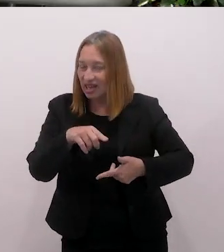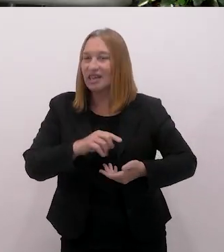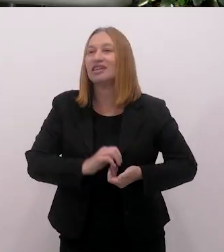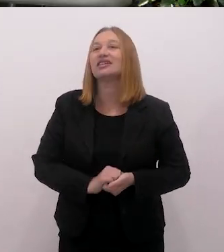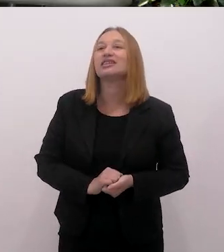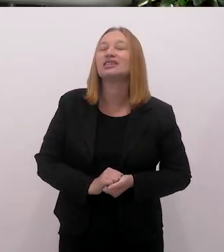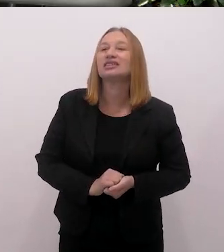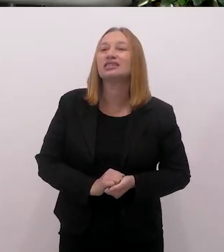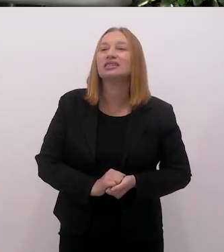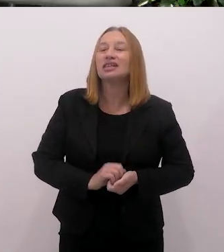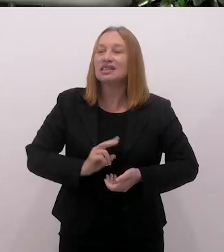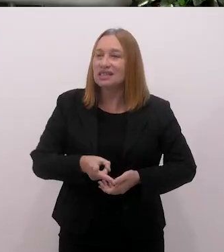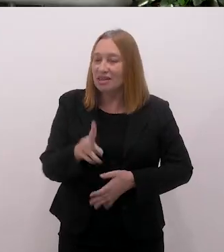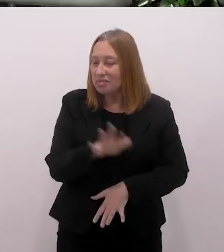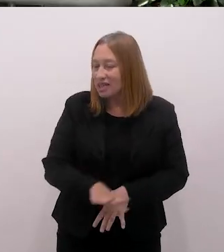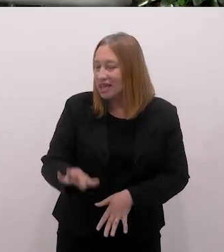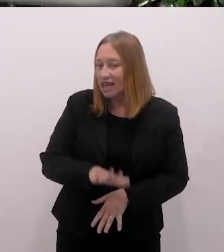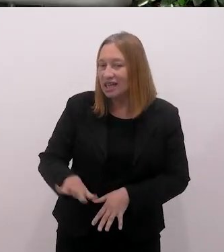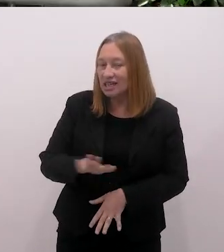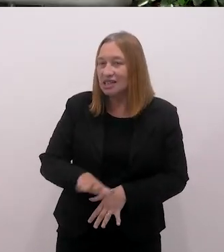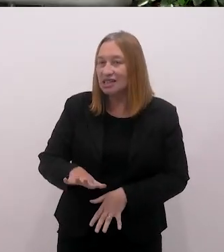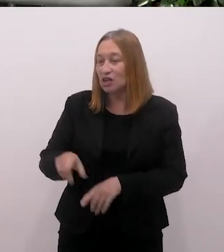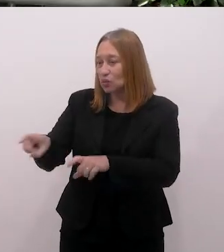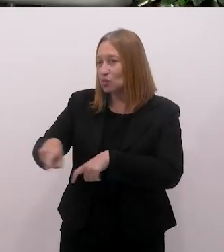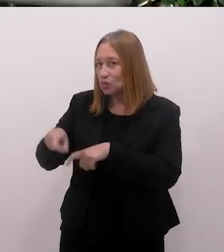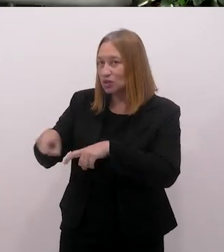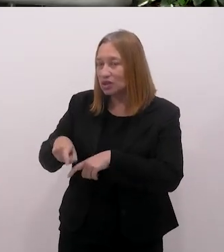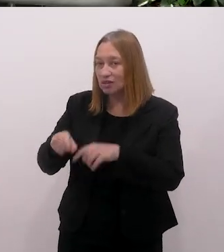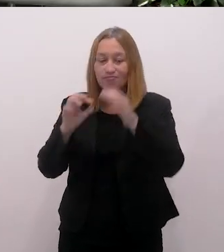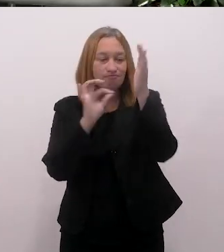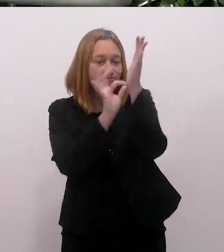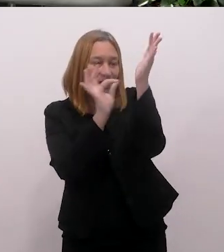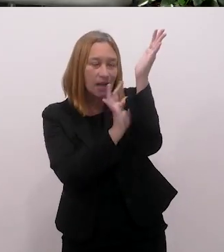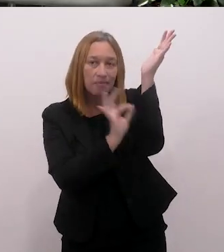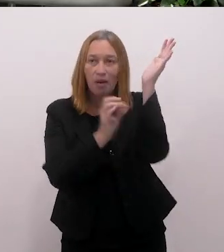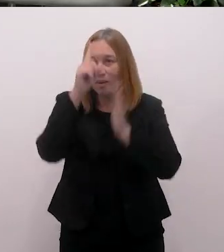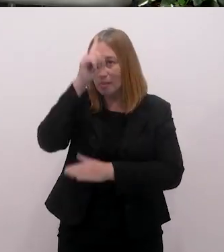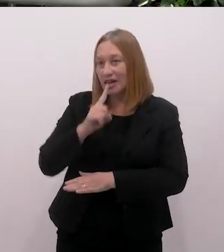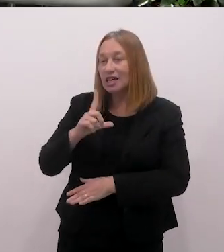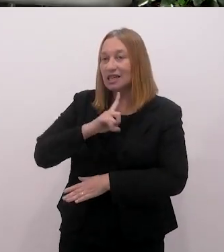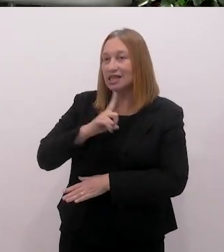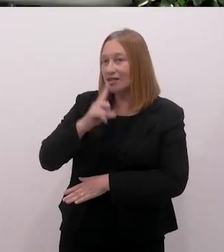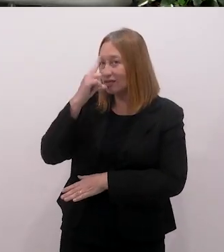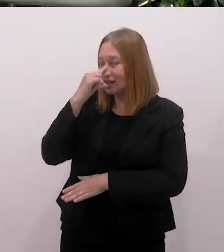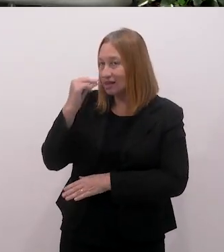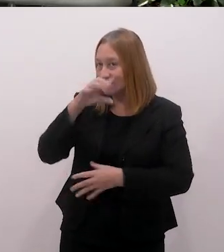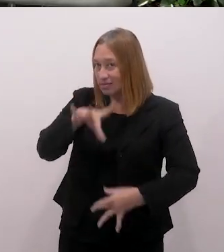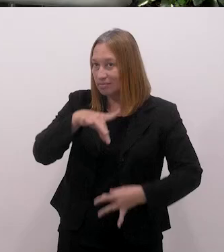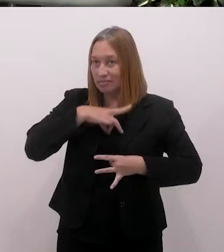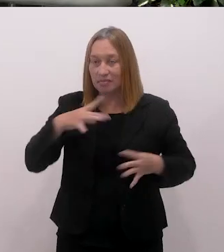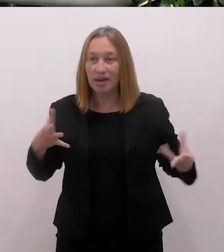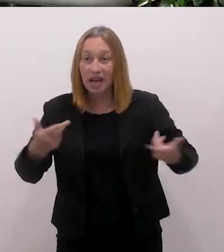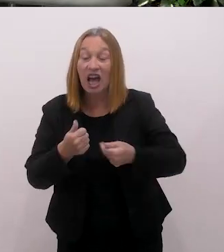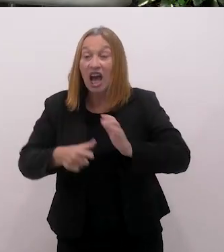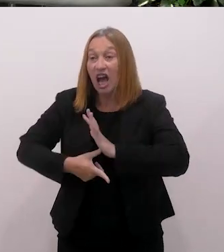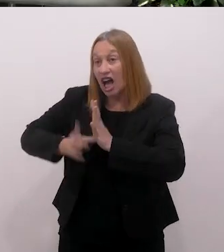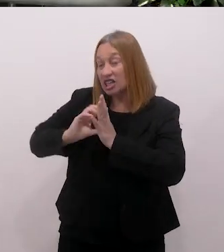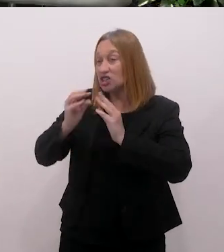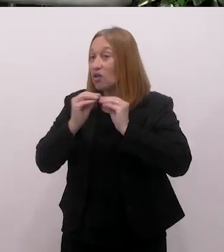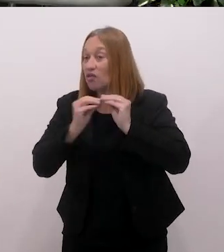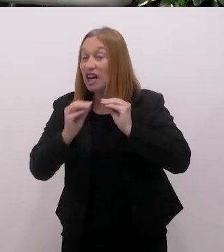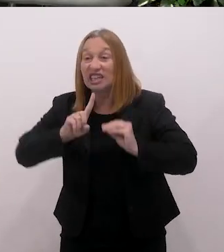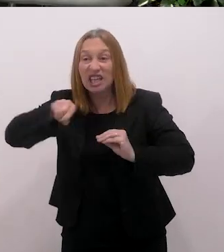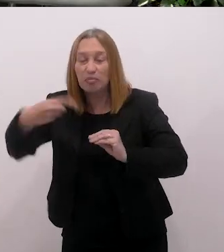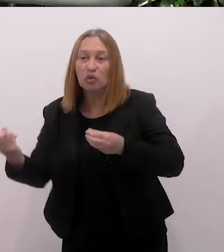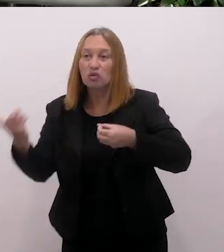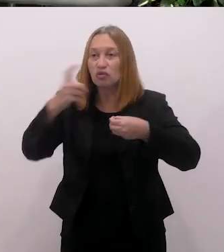Desde pequenininha, lá no sítio do Pica-Pau Amarelo, teve uma Narizinho maravilhosa, só que antes você já tinha feito novela, depois você